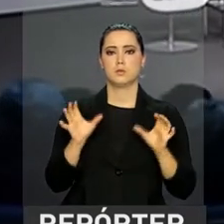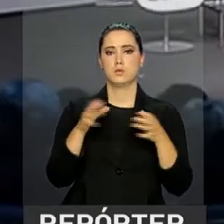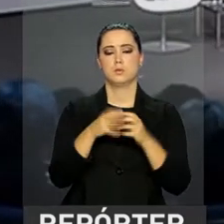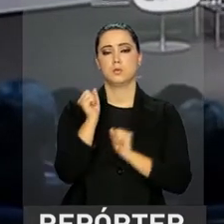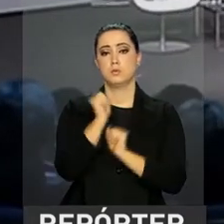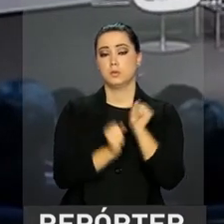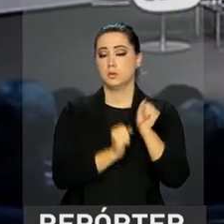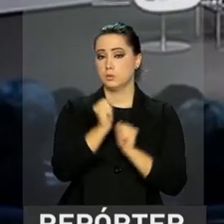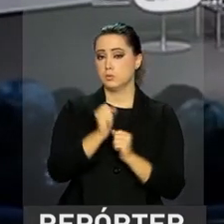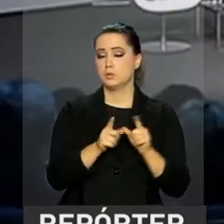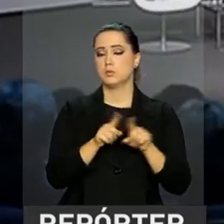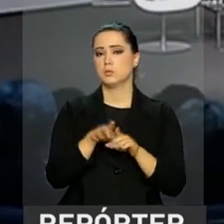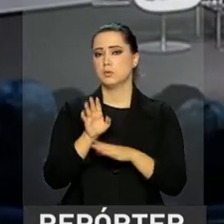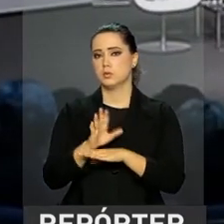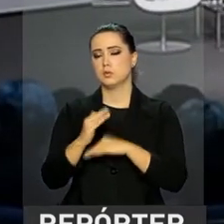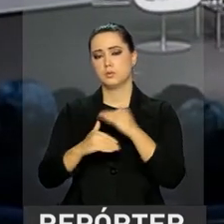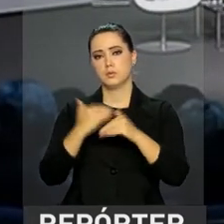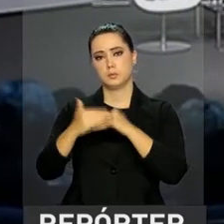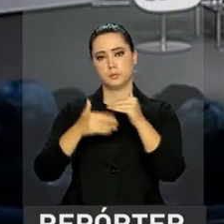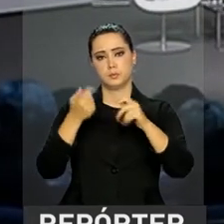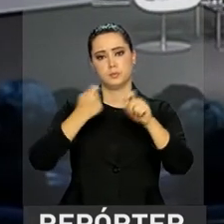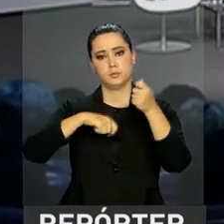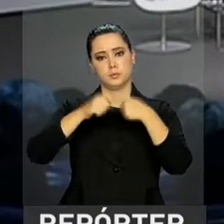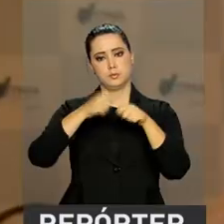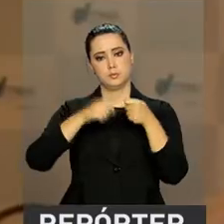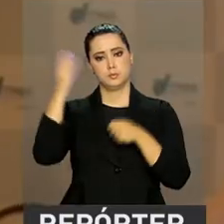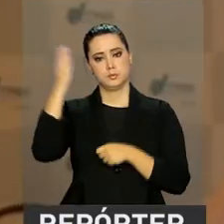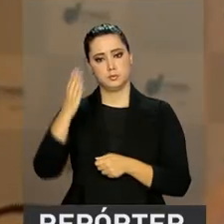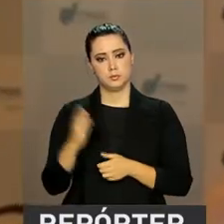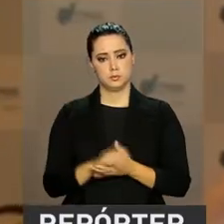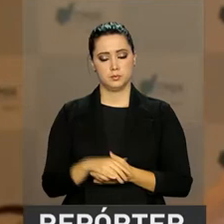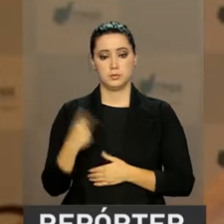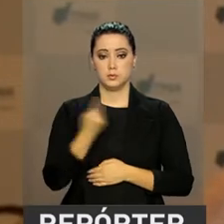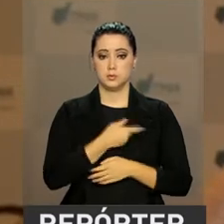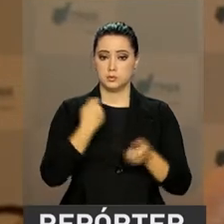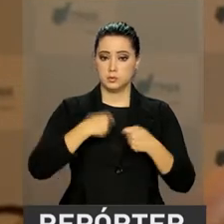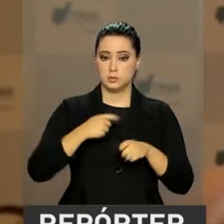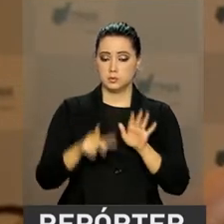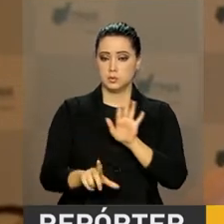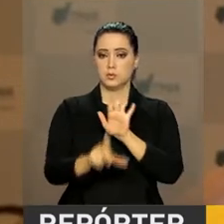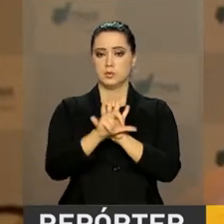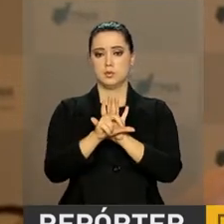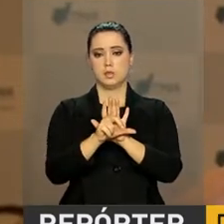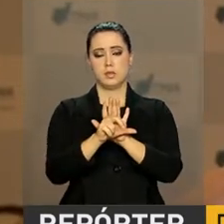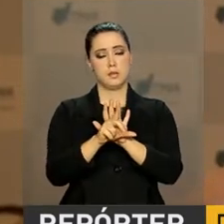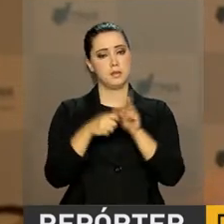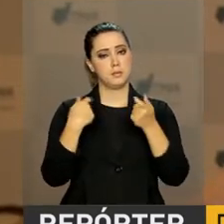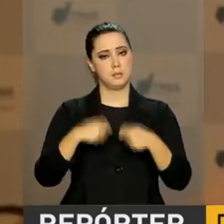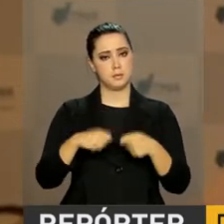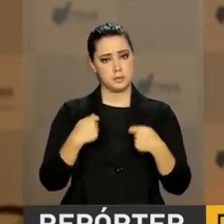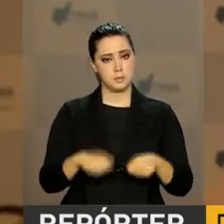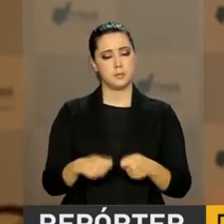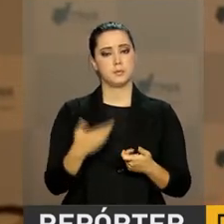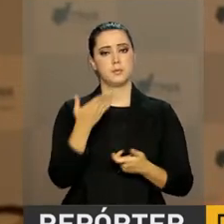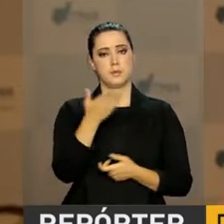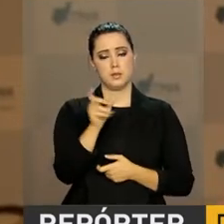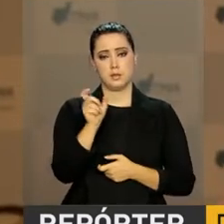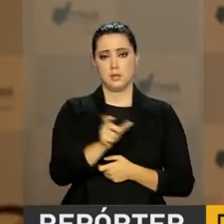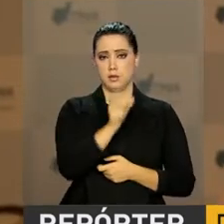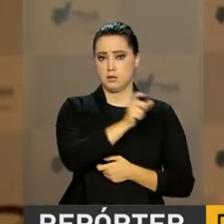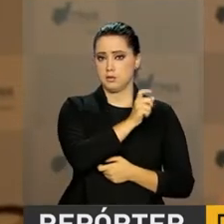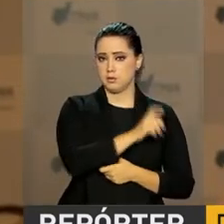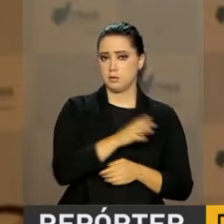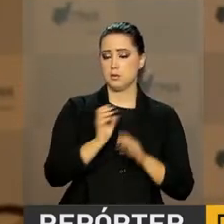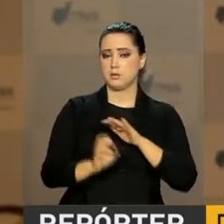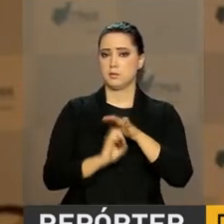produtivo e poderá ajudar no crescimento econômico do país. Nós temos que ter uma lei que permita às empresas viáveis que se recuperem e